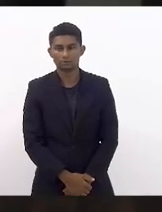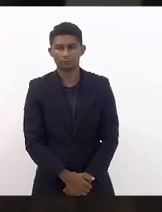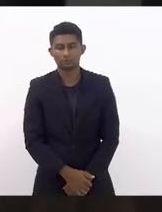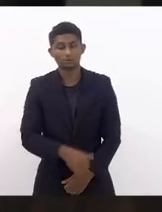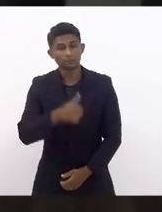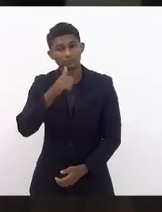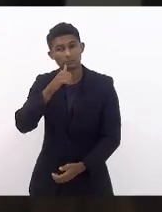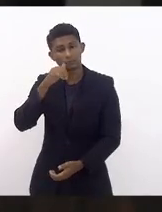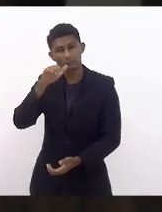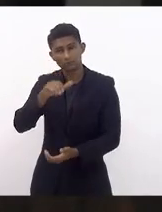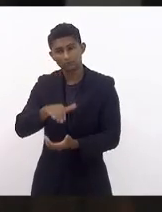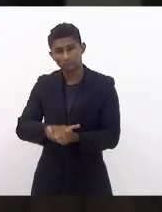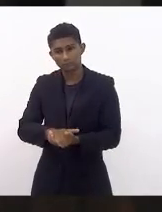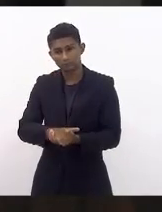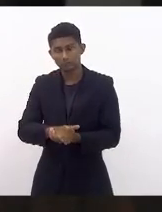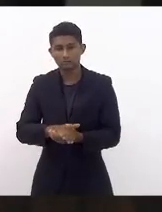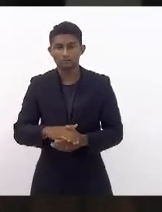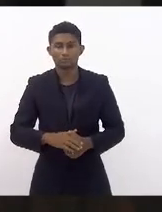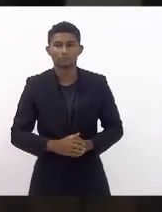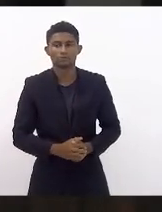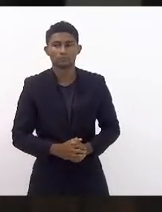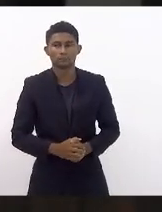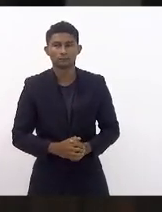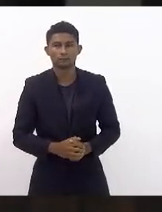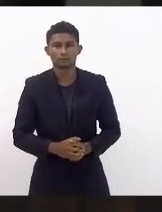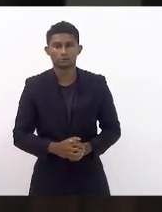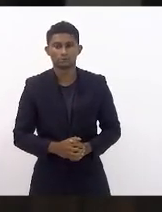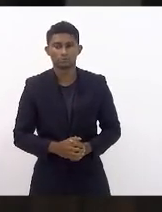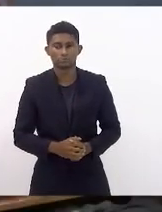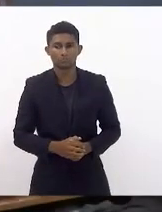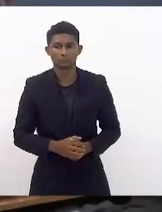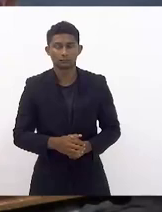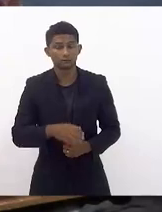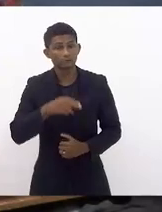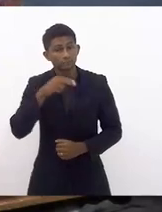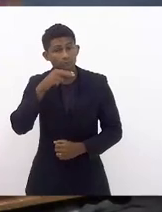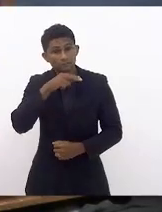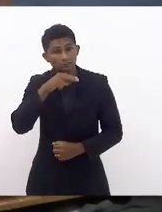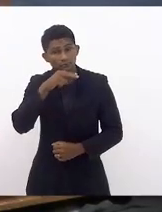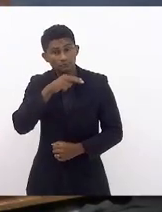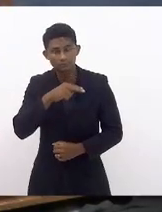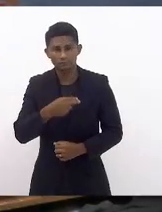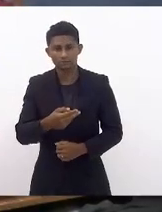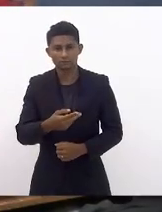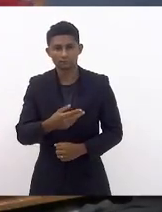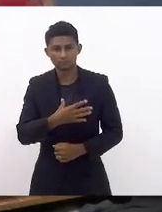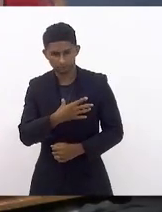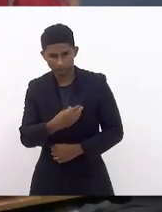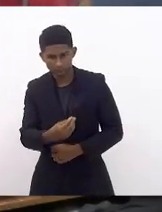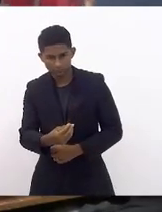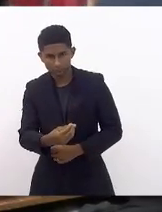Esposa, netos, o filho,